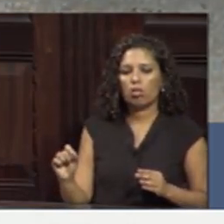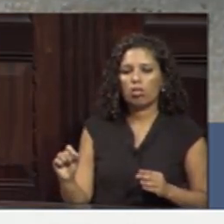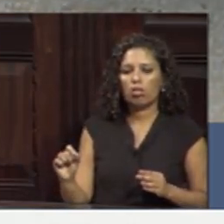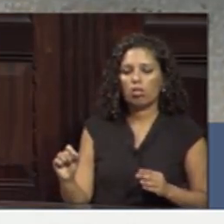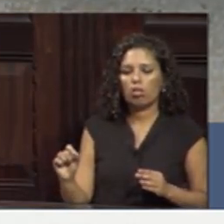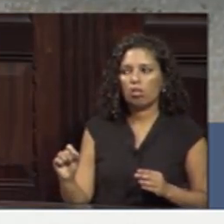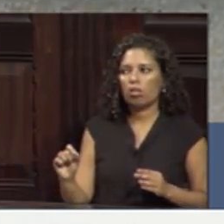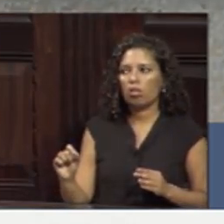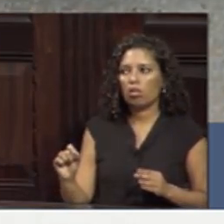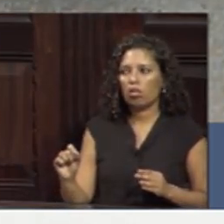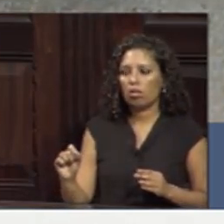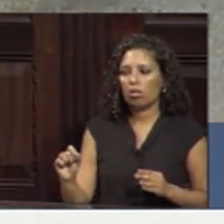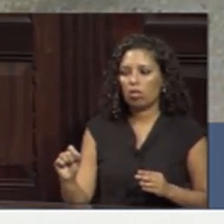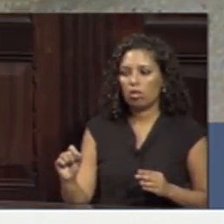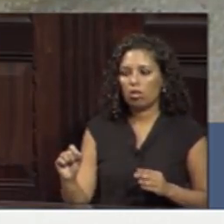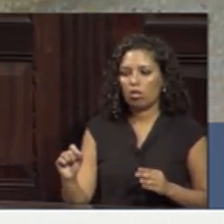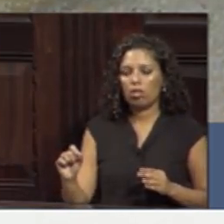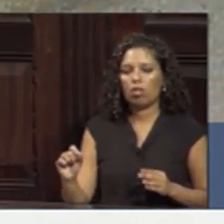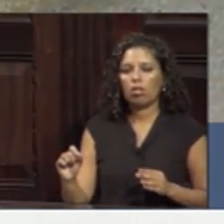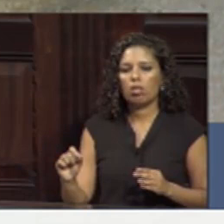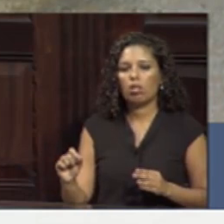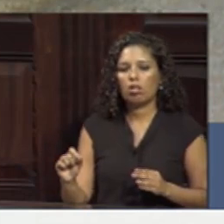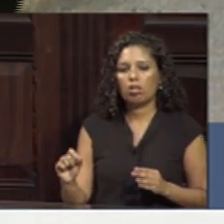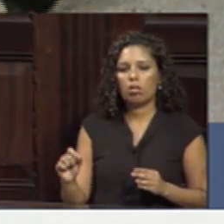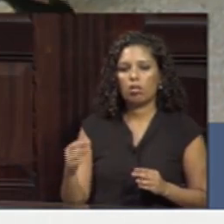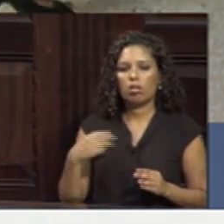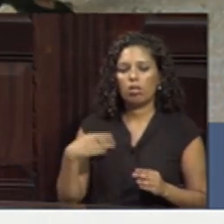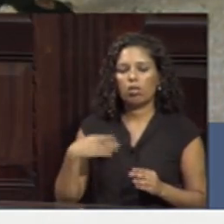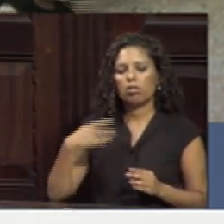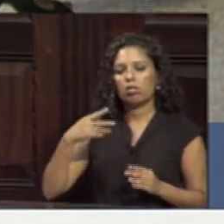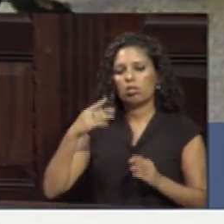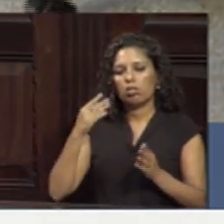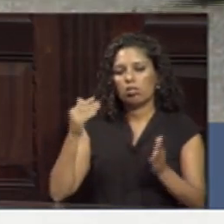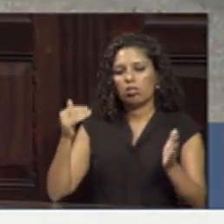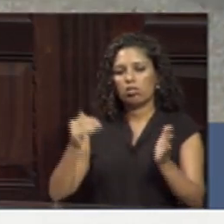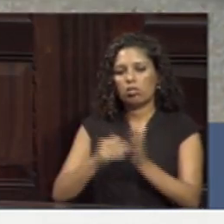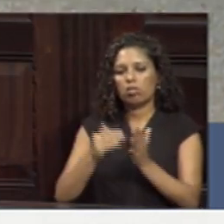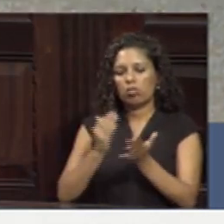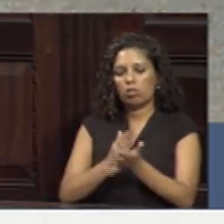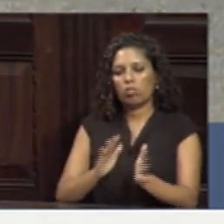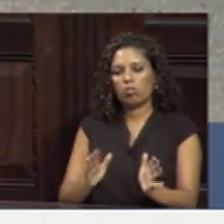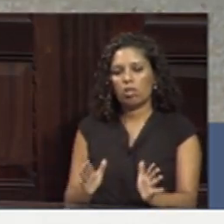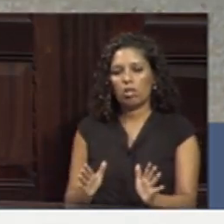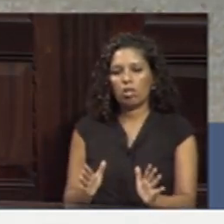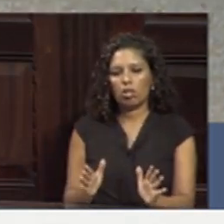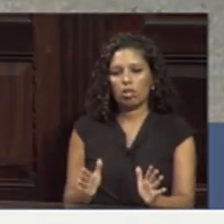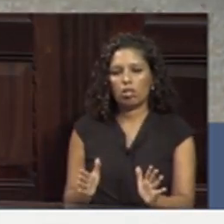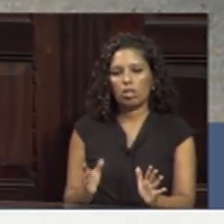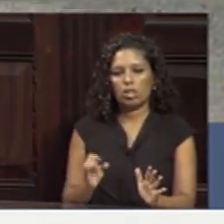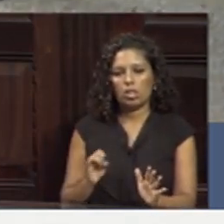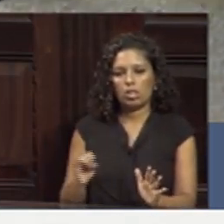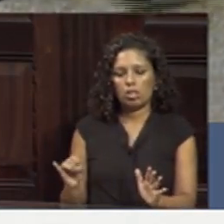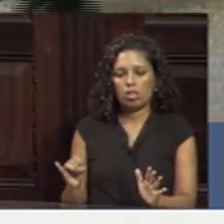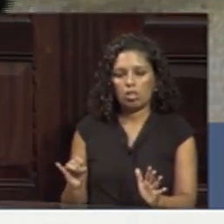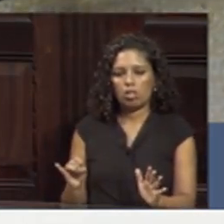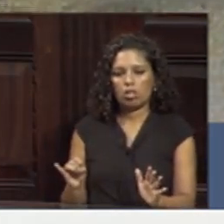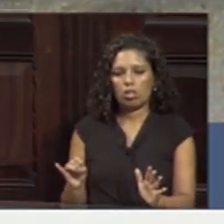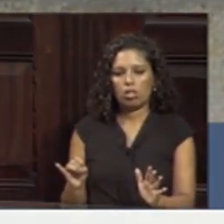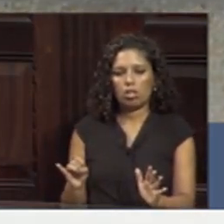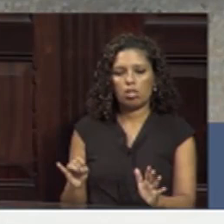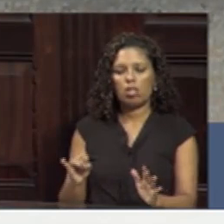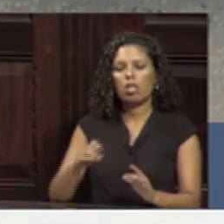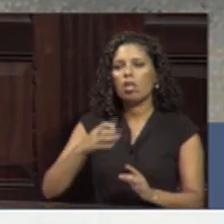alguma razão que a gente não sabe qual é que é? Eu concluo, presidente, dizendo o seguinte: se esses